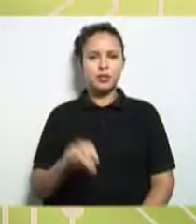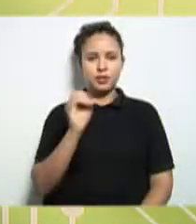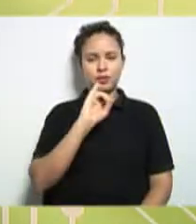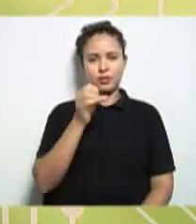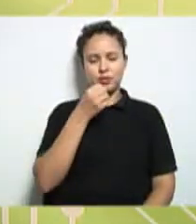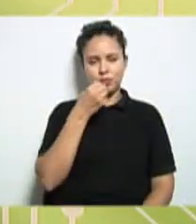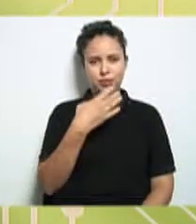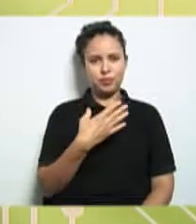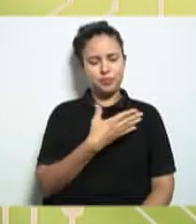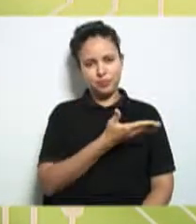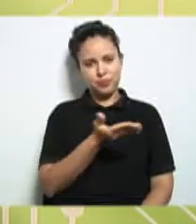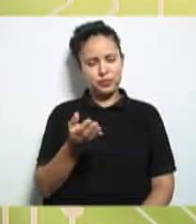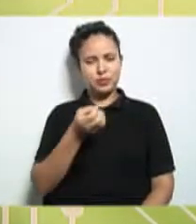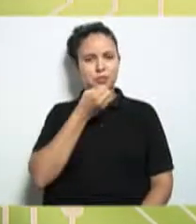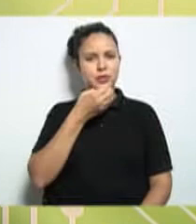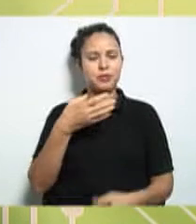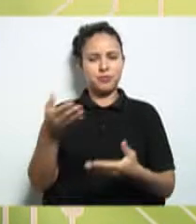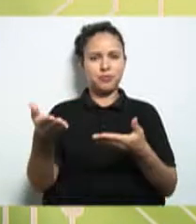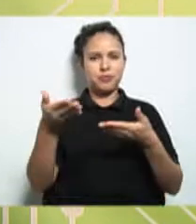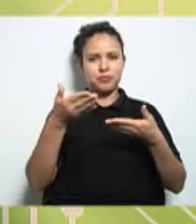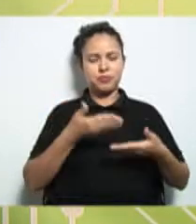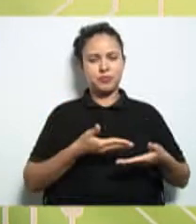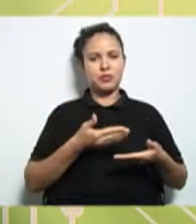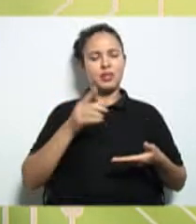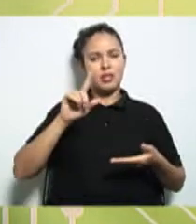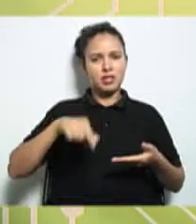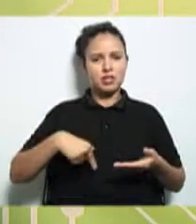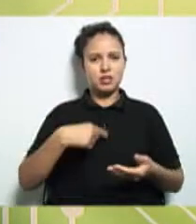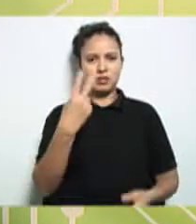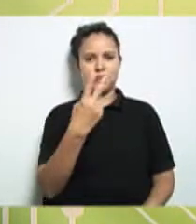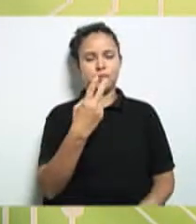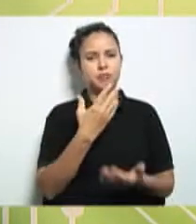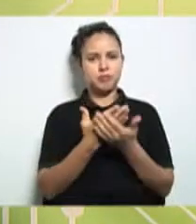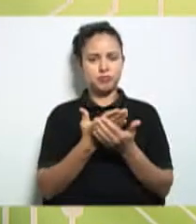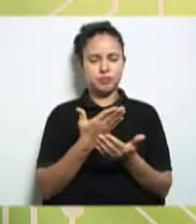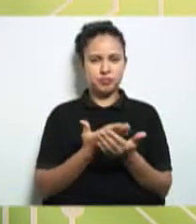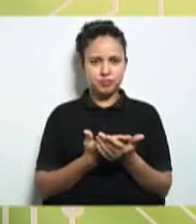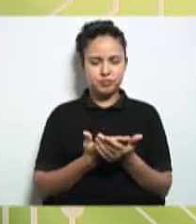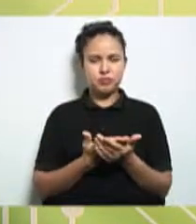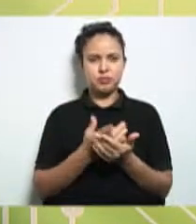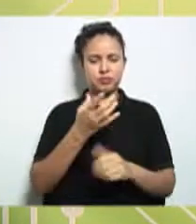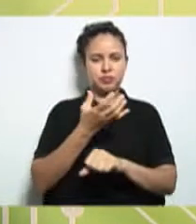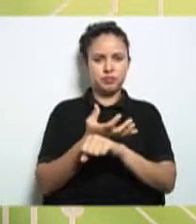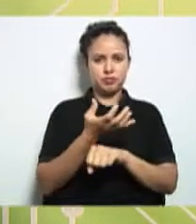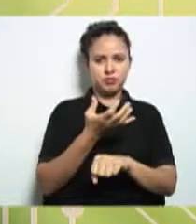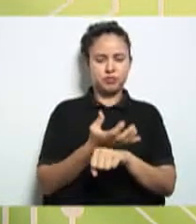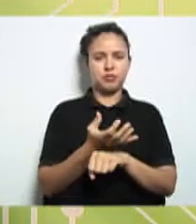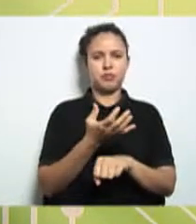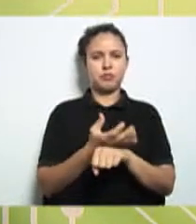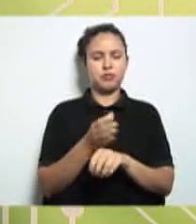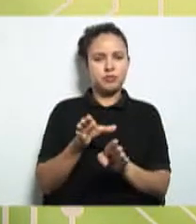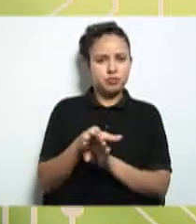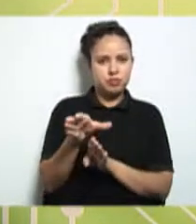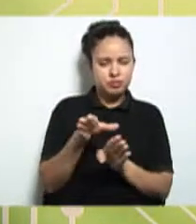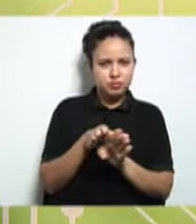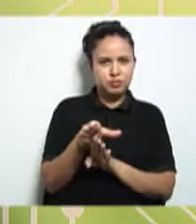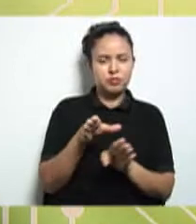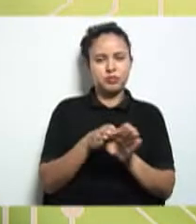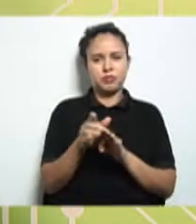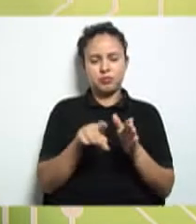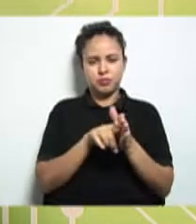Olá, sejam todos muito bem-vindos. Essa é a nossa segunda teleaula da disciplina de Orientação para Pesquisa e